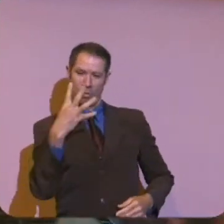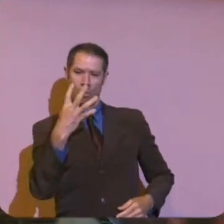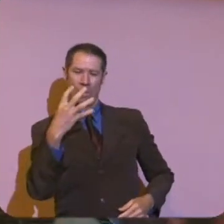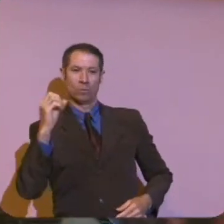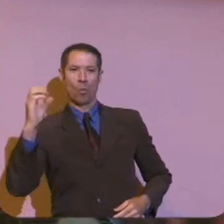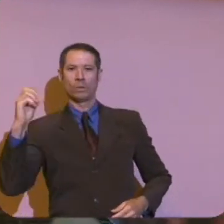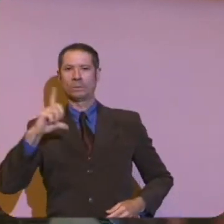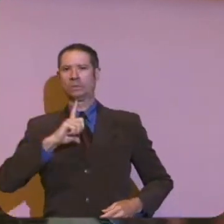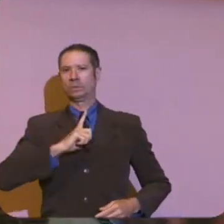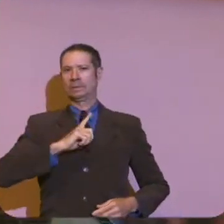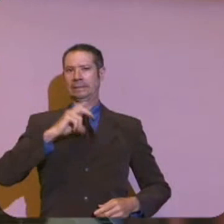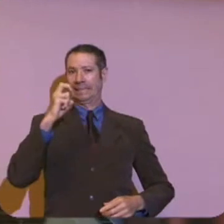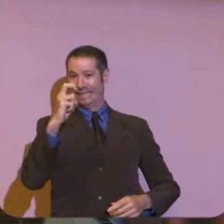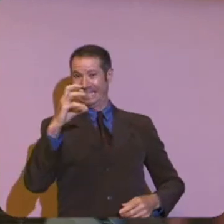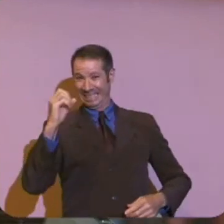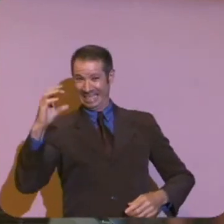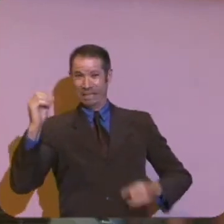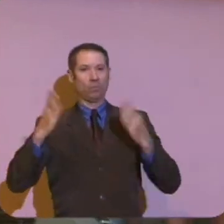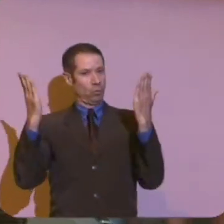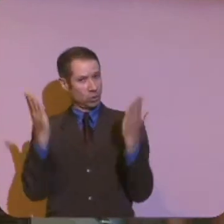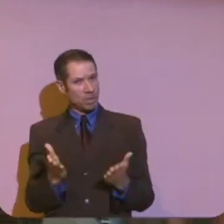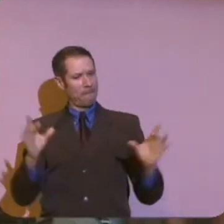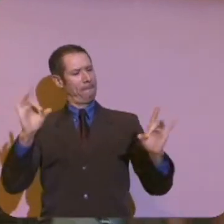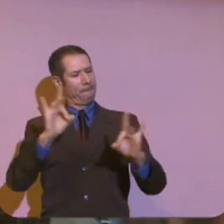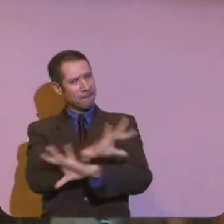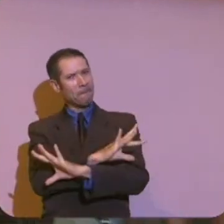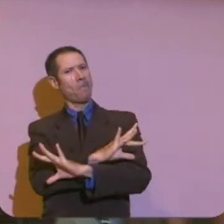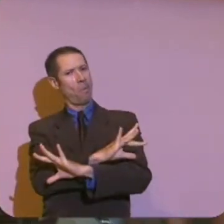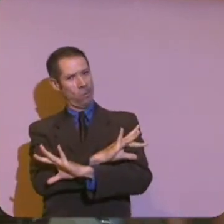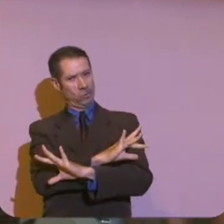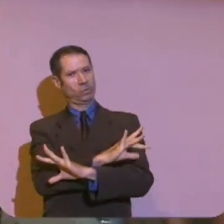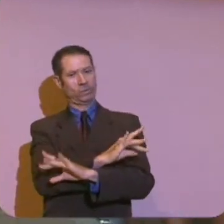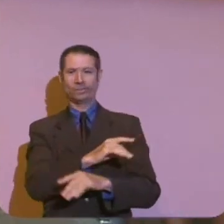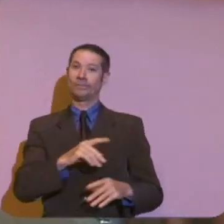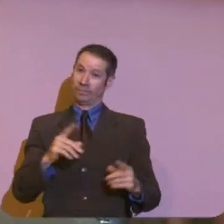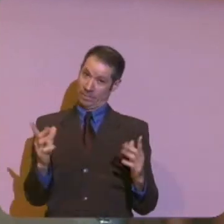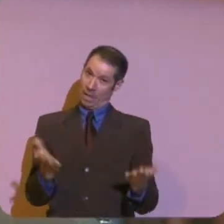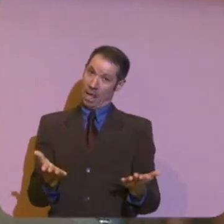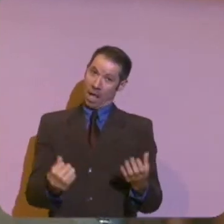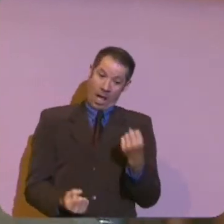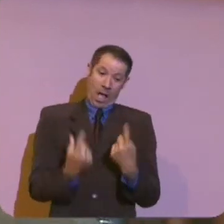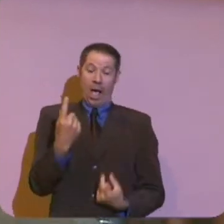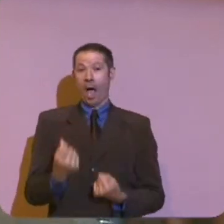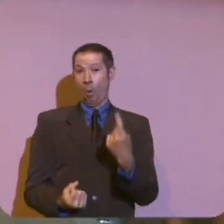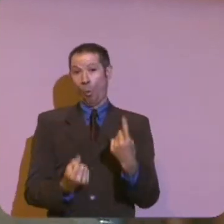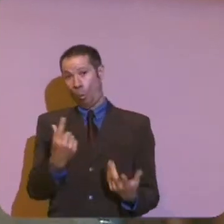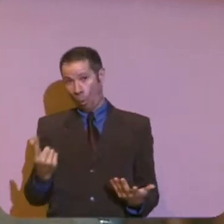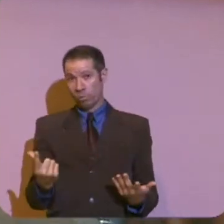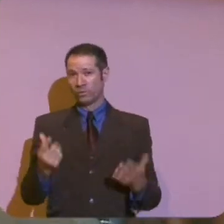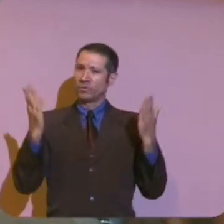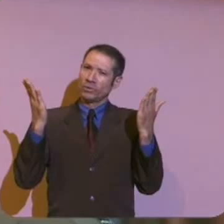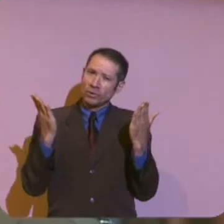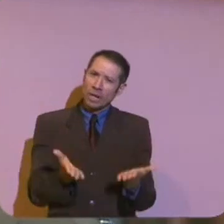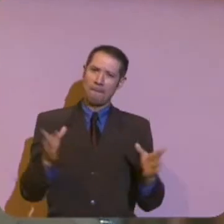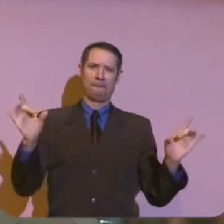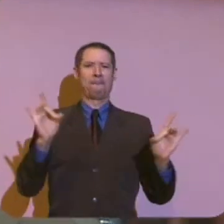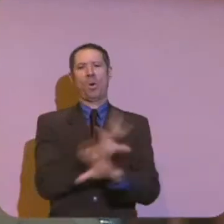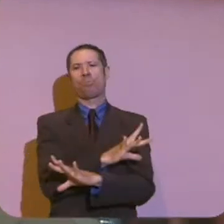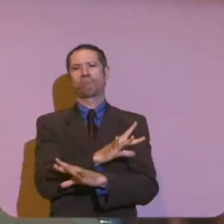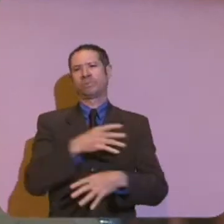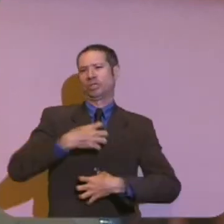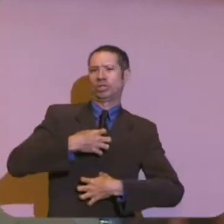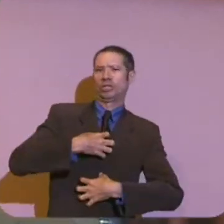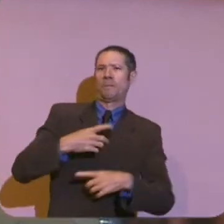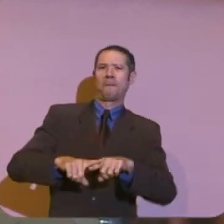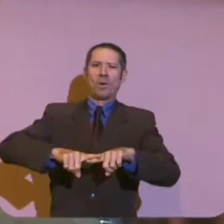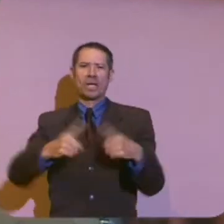gente tem cerca de 500 que já estão prontos, não é? Alguns que já prontos no sentido, porque